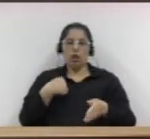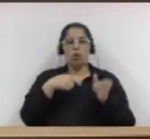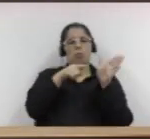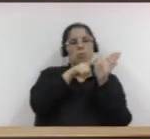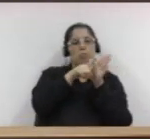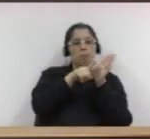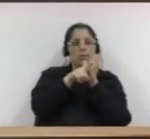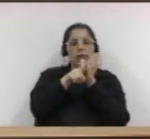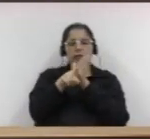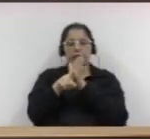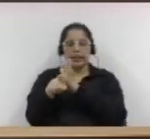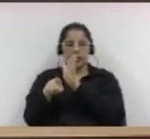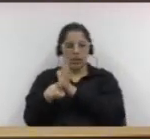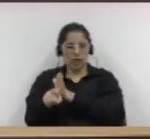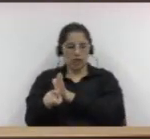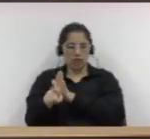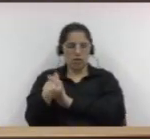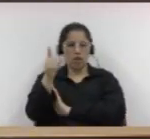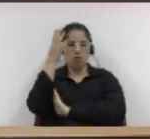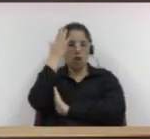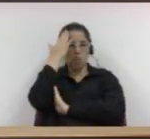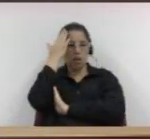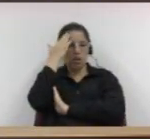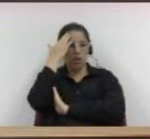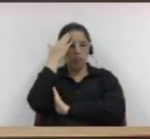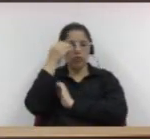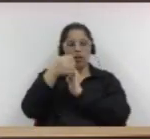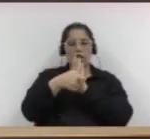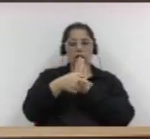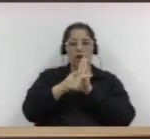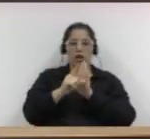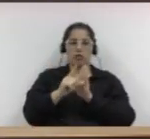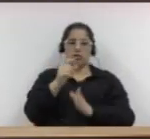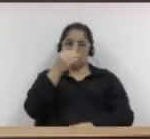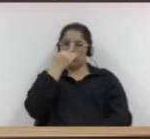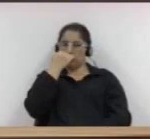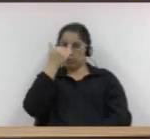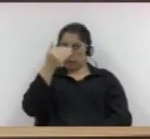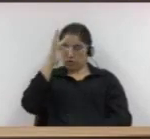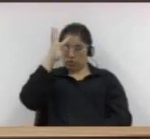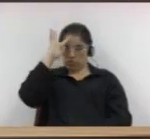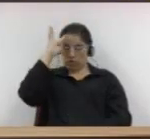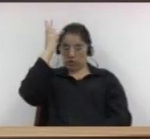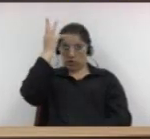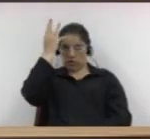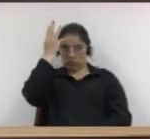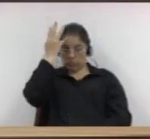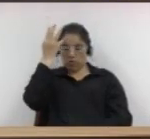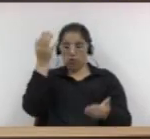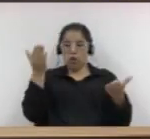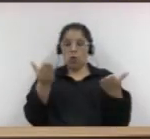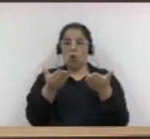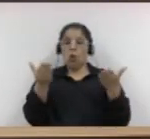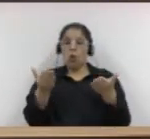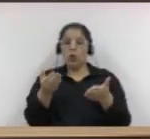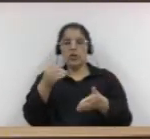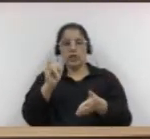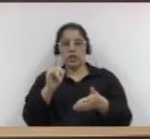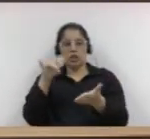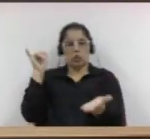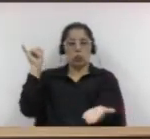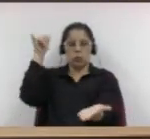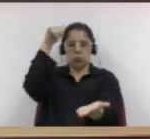levantamento para poder fazer esse requerimento. Hoje, se o nosso aeroporto fosse de cargas,